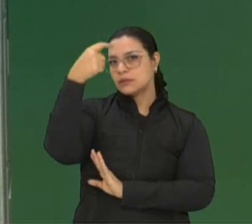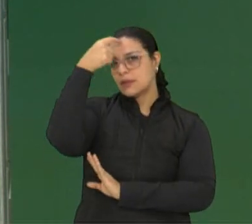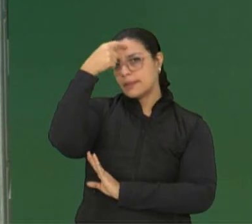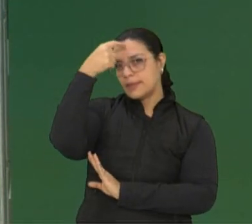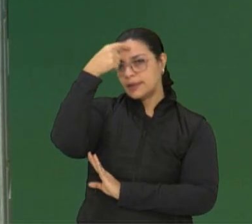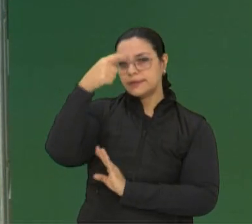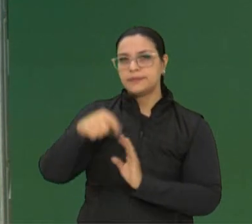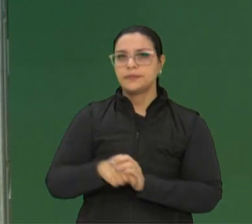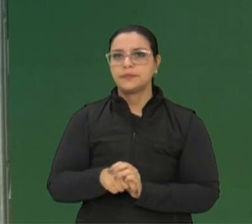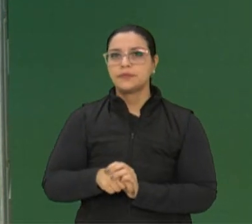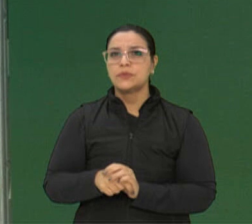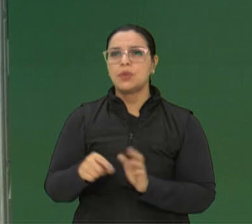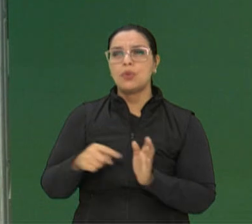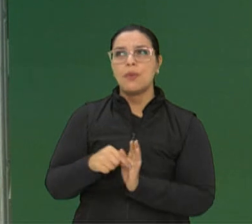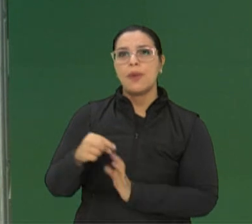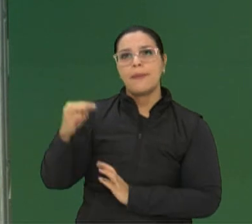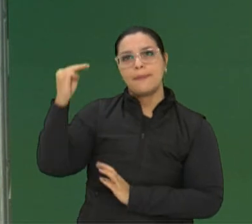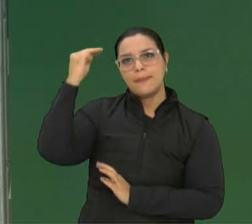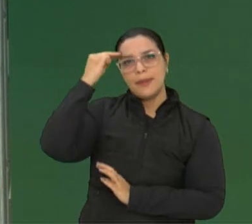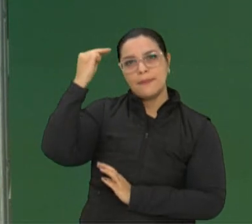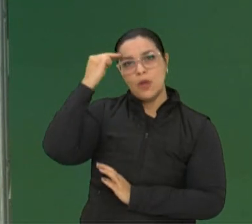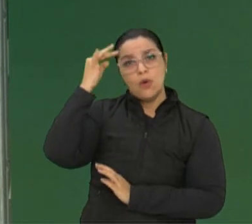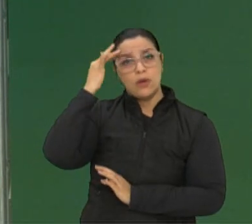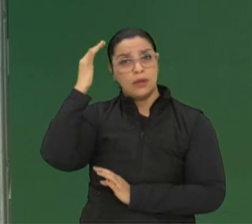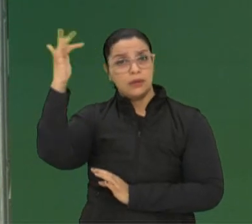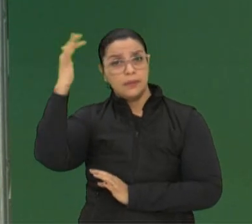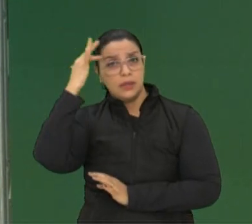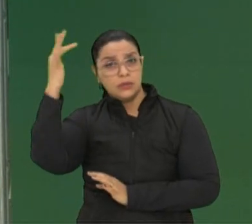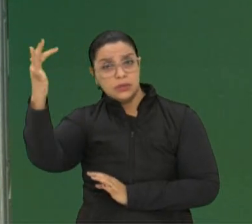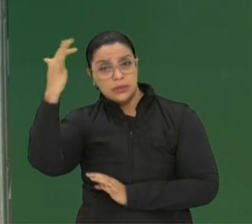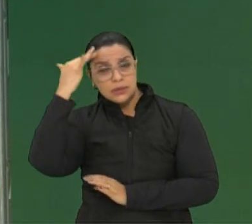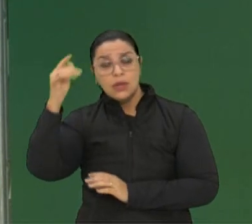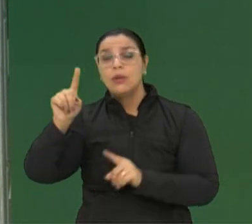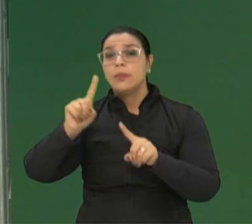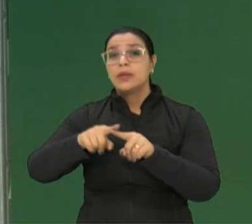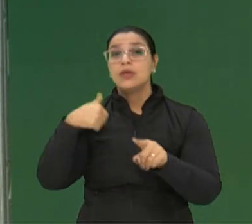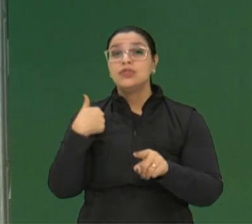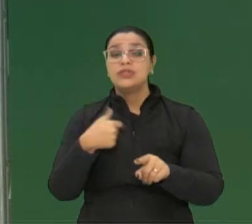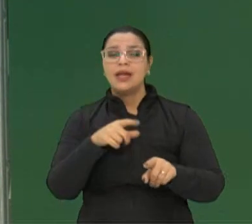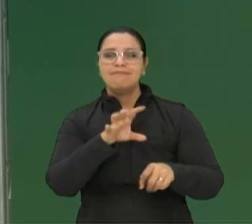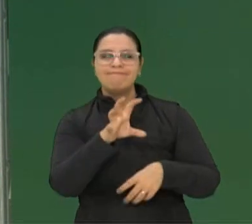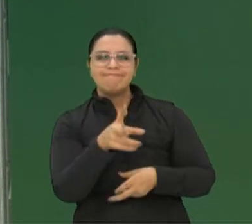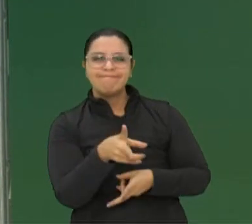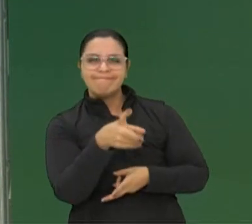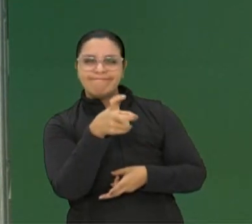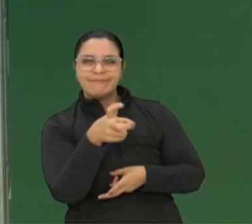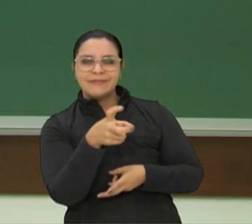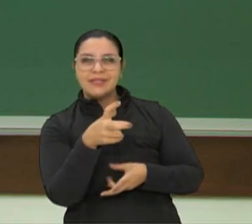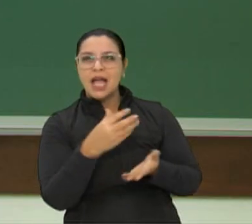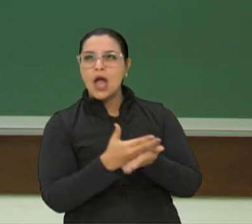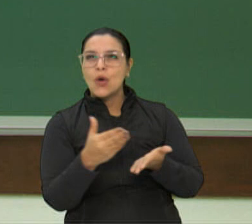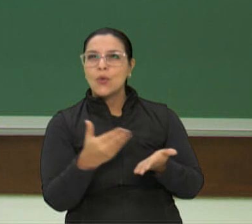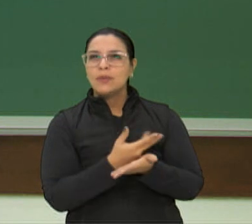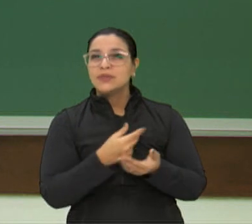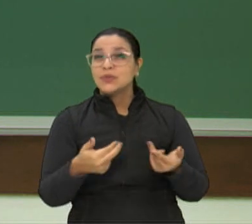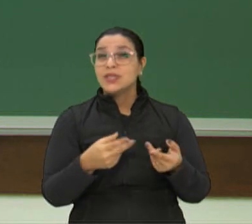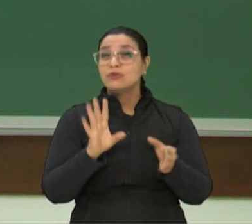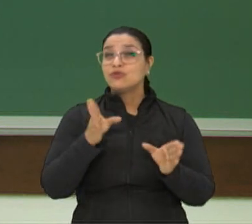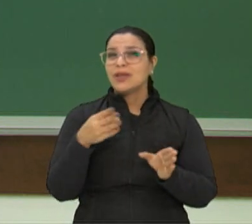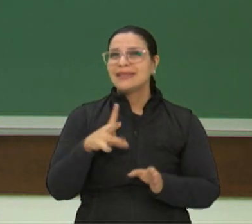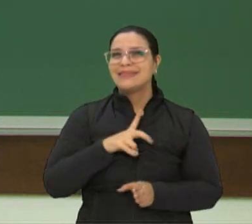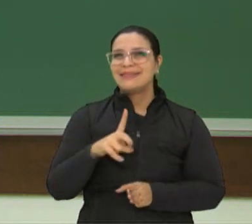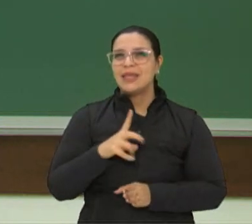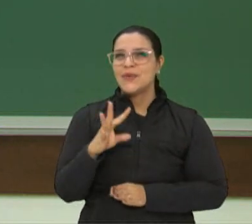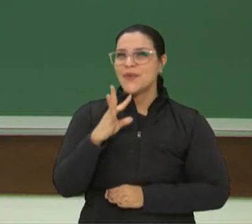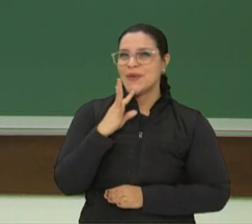tá? Através da memória e da imaginação, derivadas das impressões, tá? O conceito que ele trabalha é mais ou